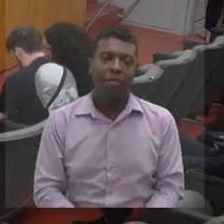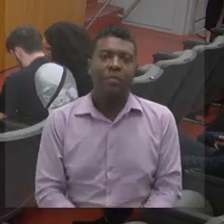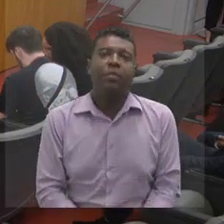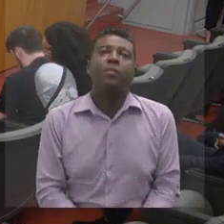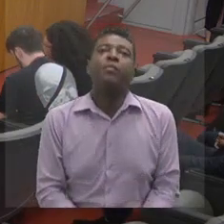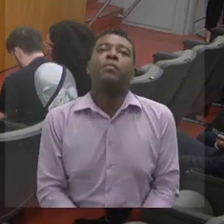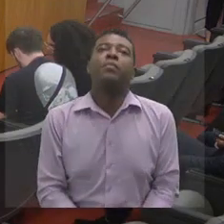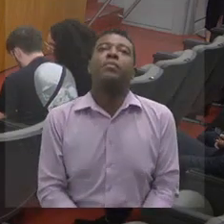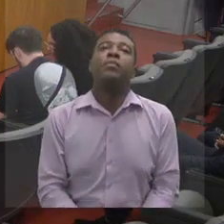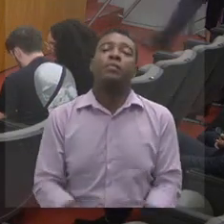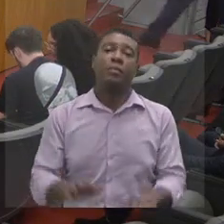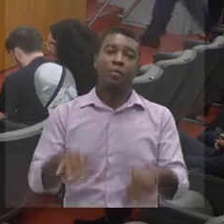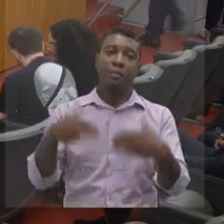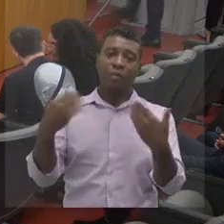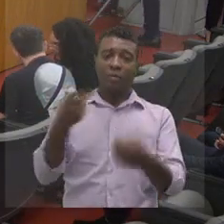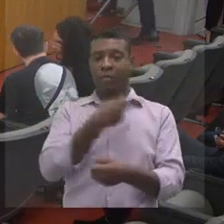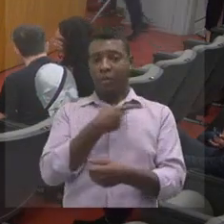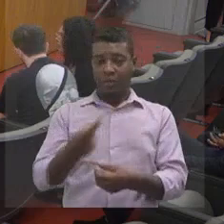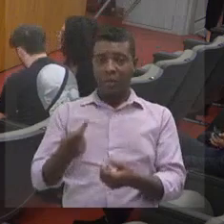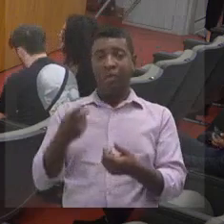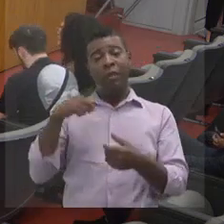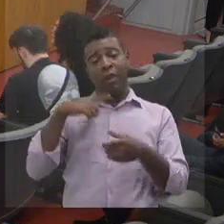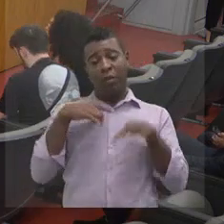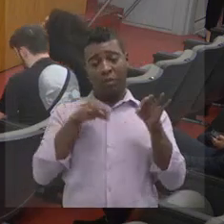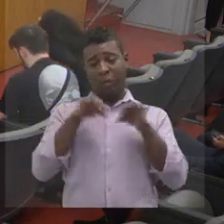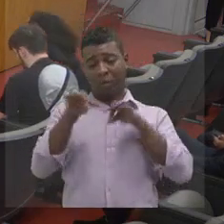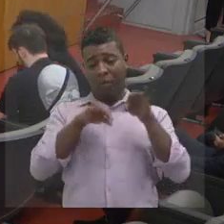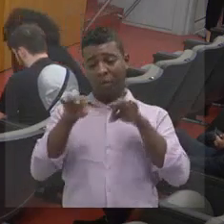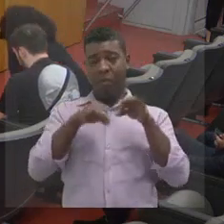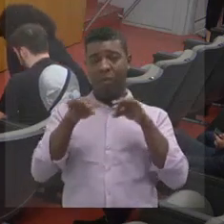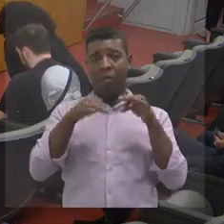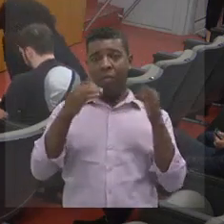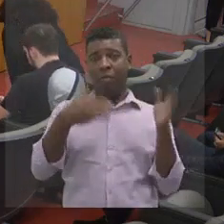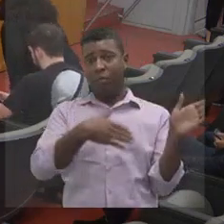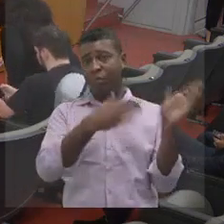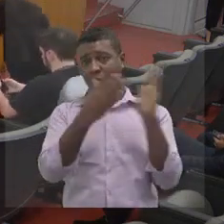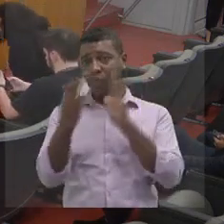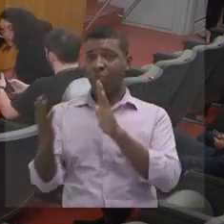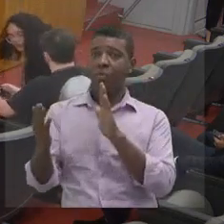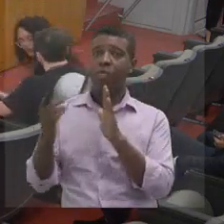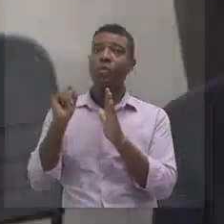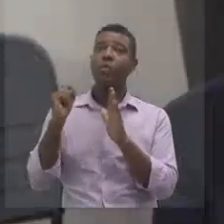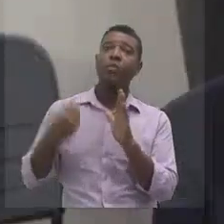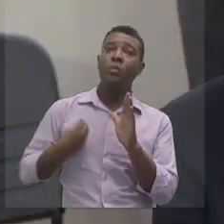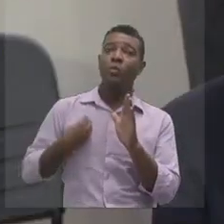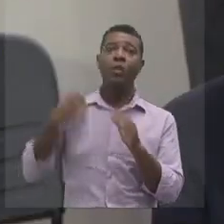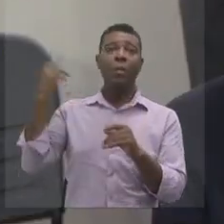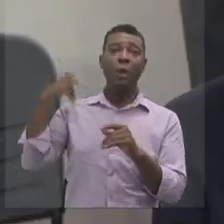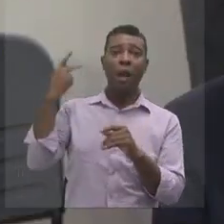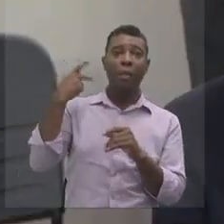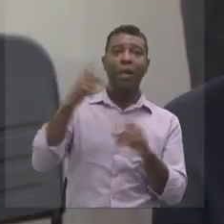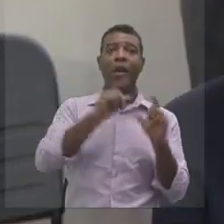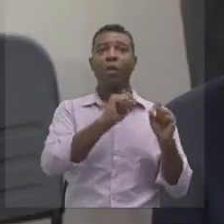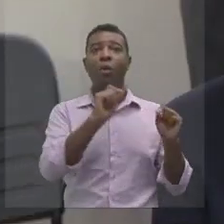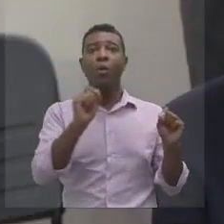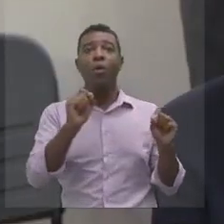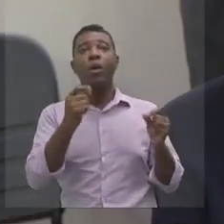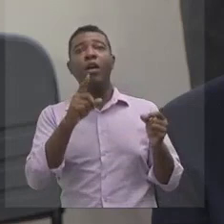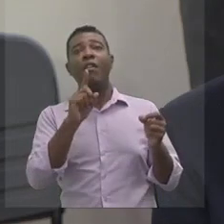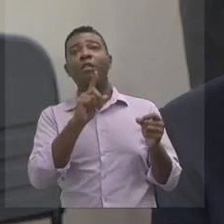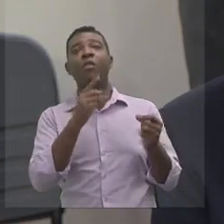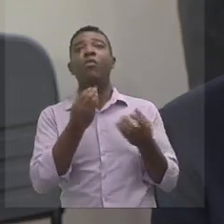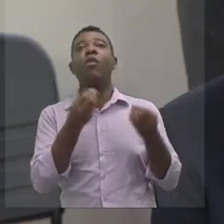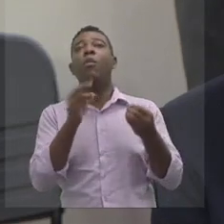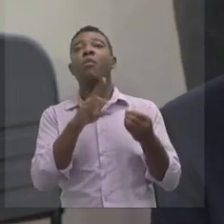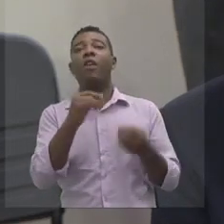Tua Presença tendo em vista a organização dos trabalhos comunicos parlamentares convidados que os atos dessa reunião obedecerão